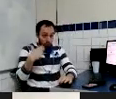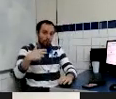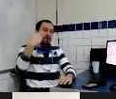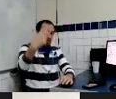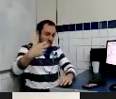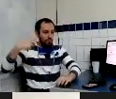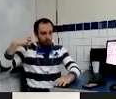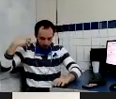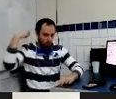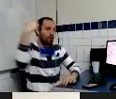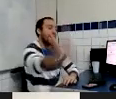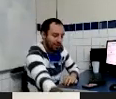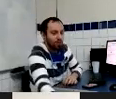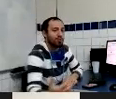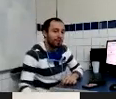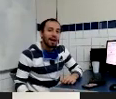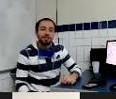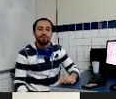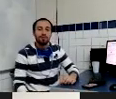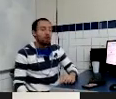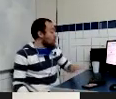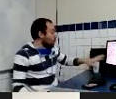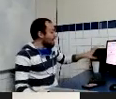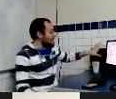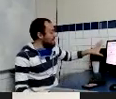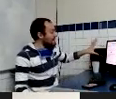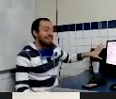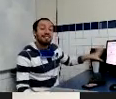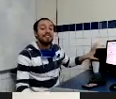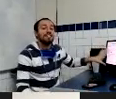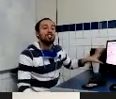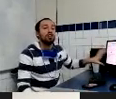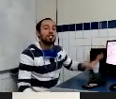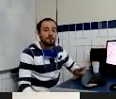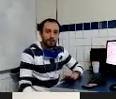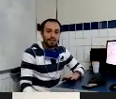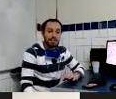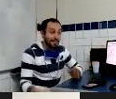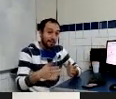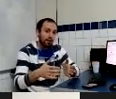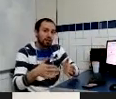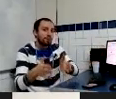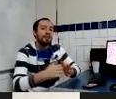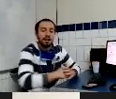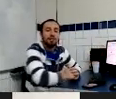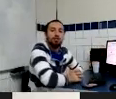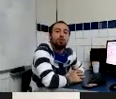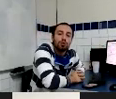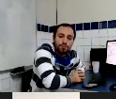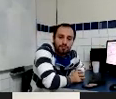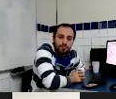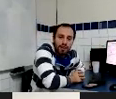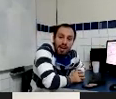Para que o governante possa colocar a sua vontade. O que esses líderes religiosos vão fazer? Sacerdote é um líder